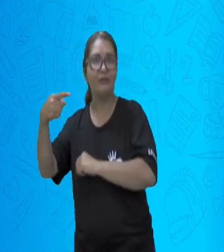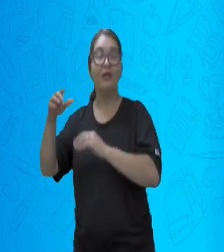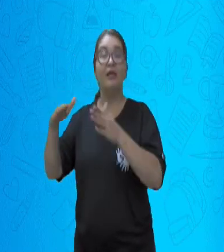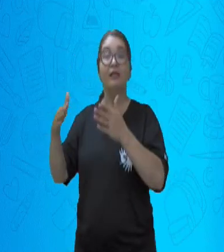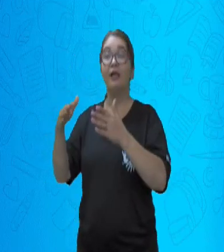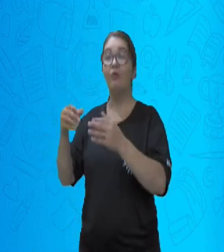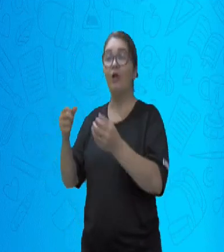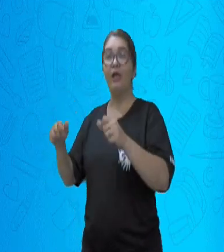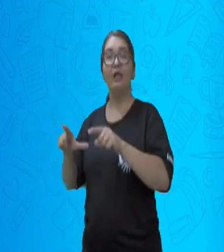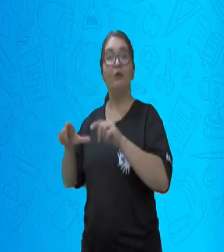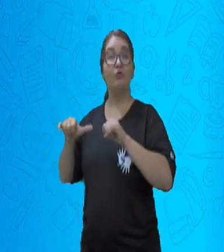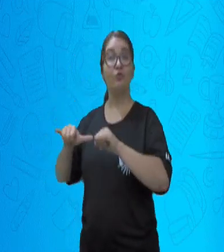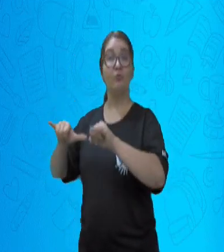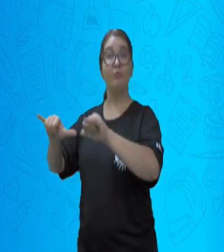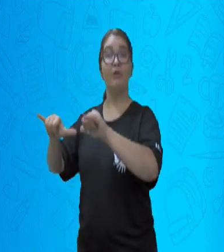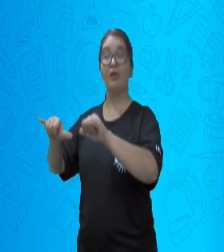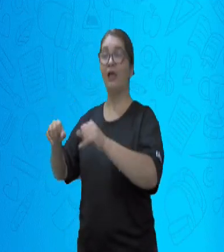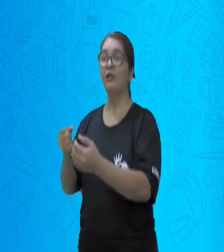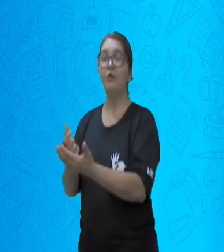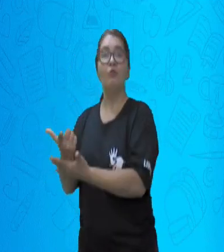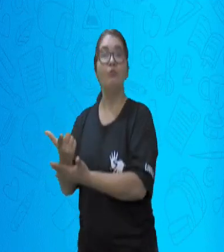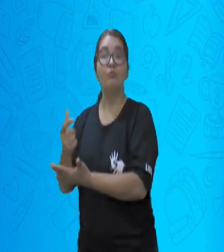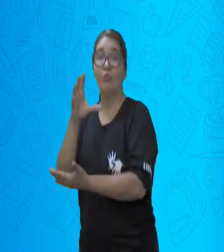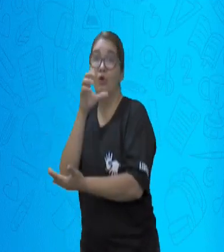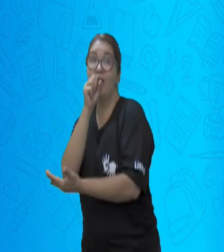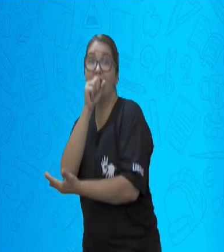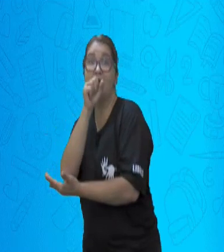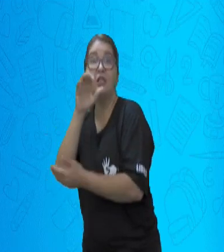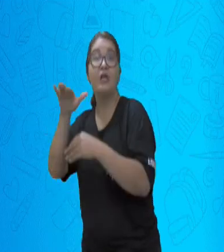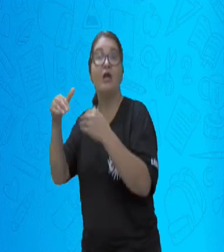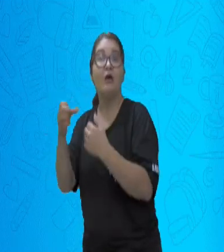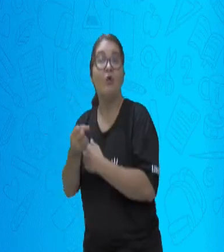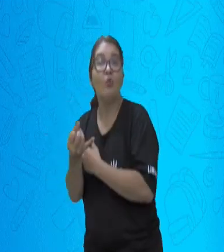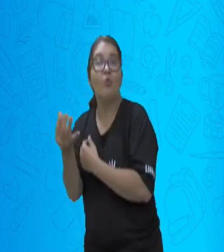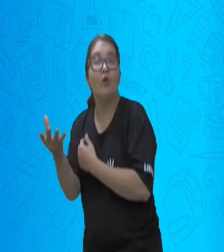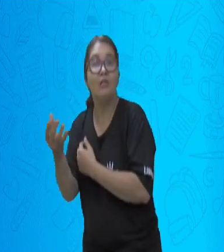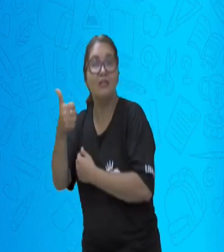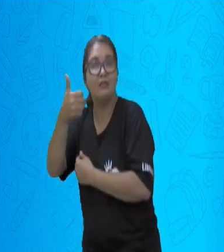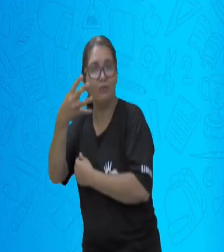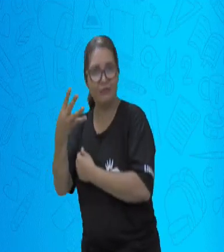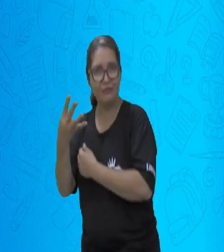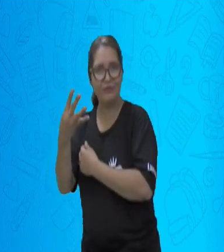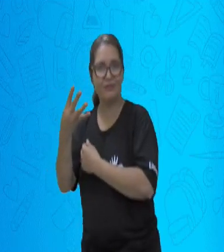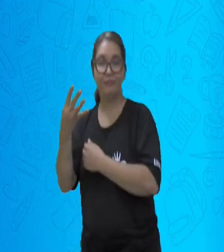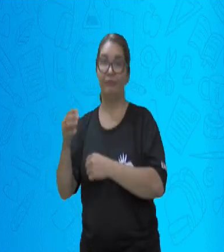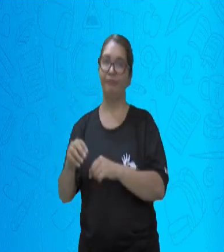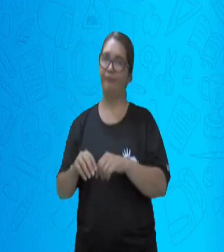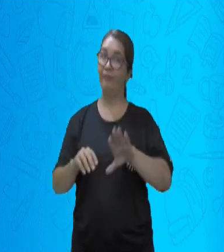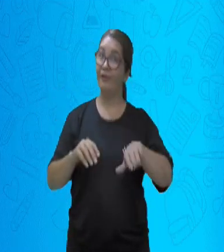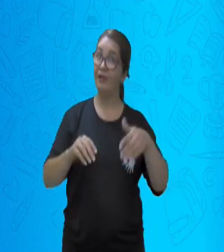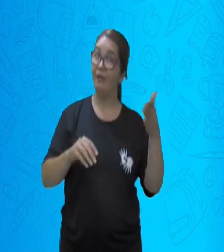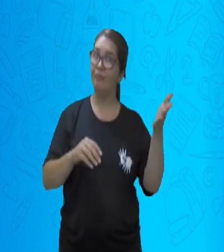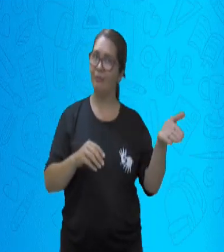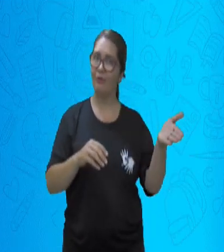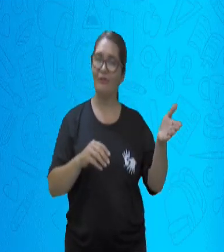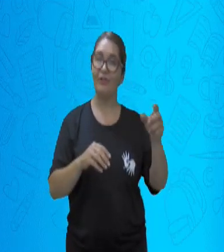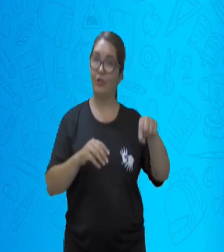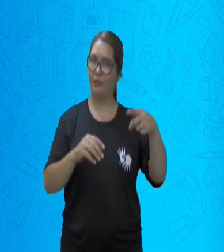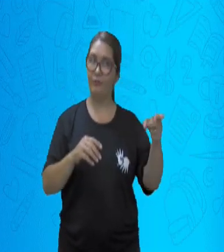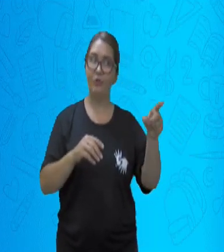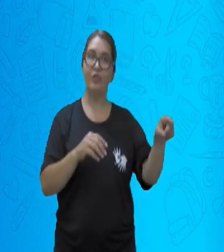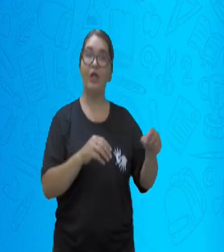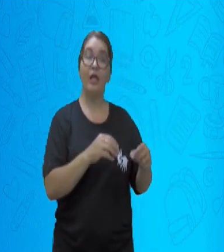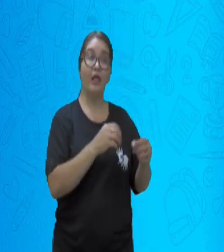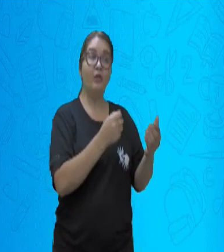eu representei aqui para vocês 14 laranjas. Só que ele depois comprou mais 7 maçãs.